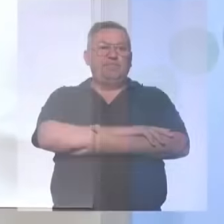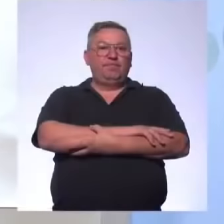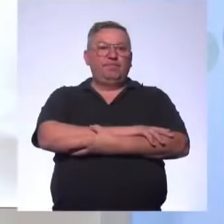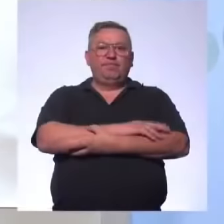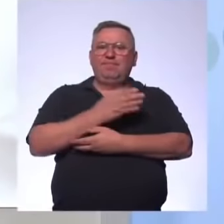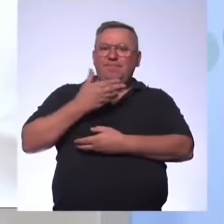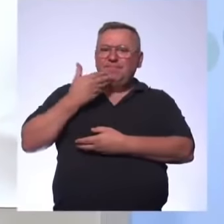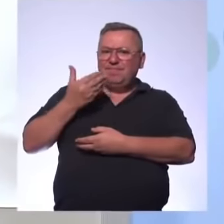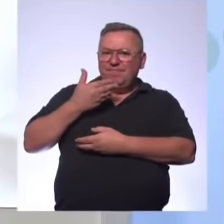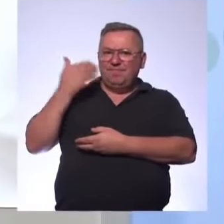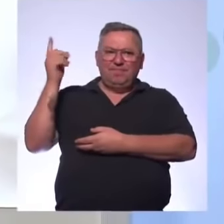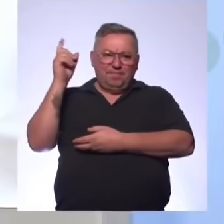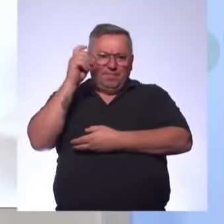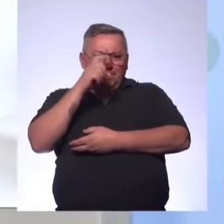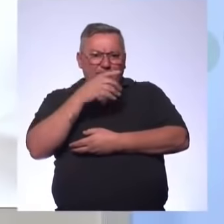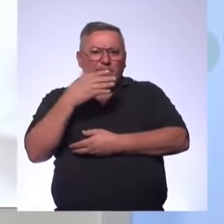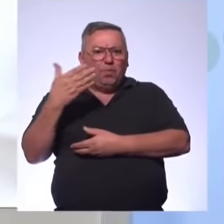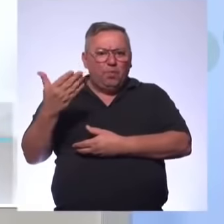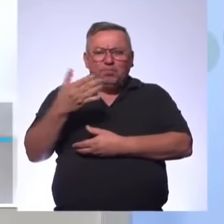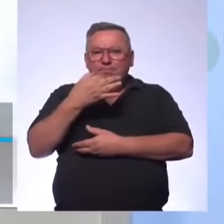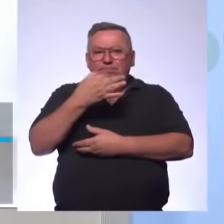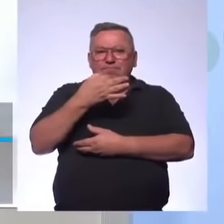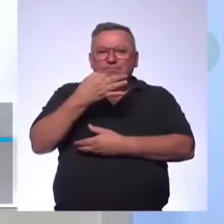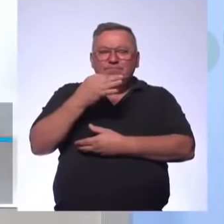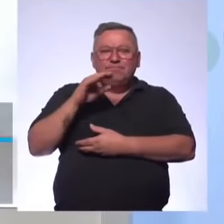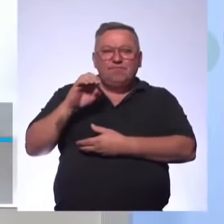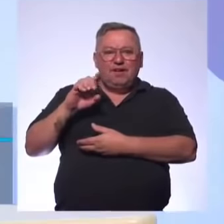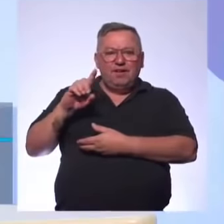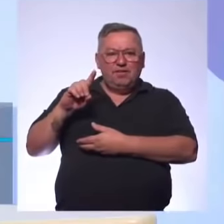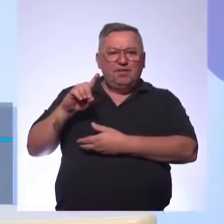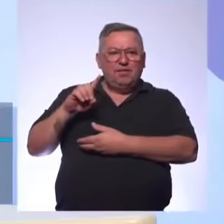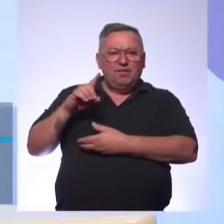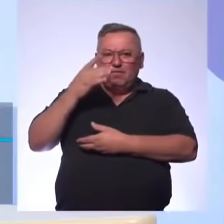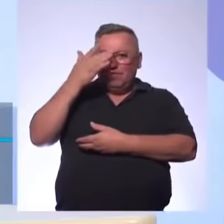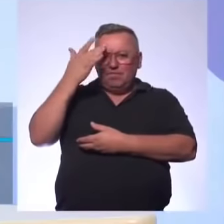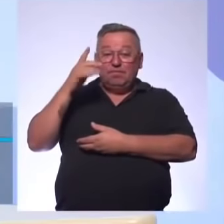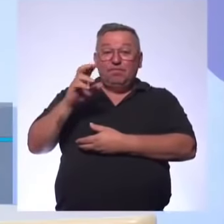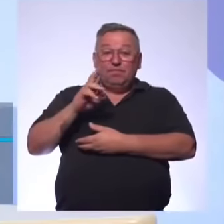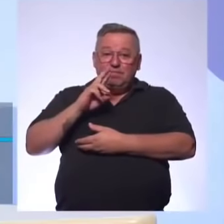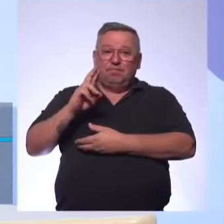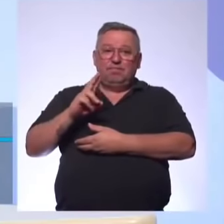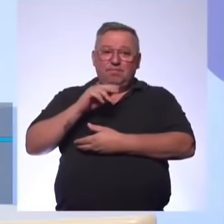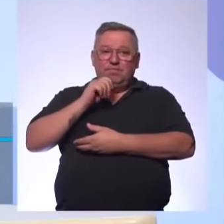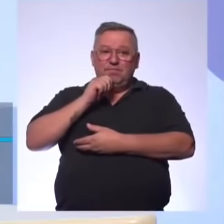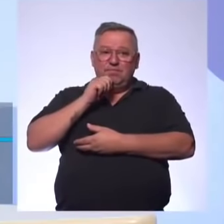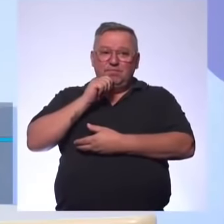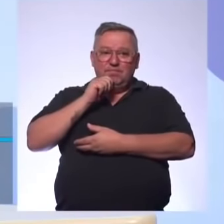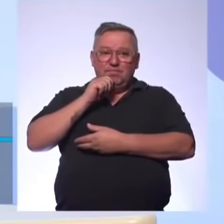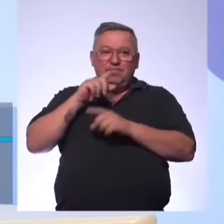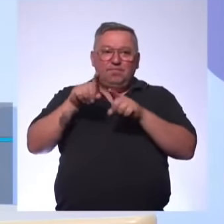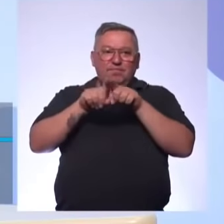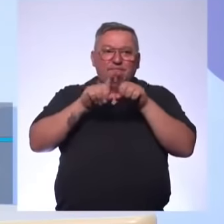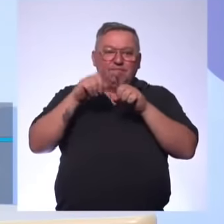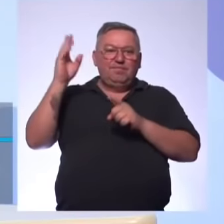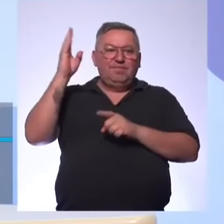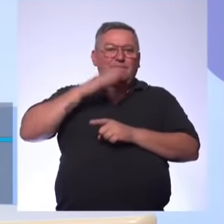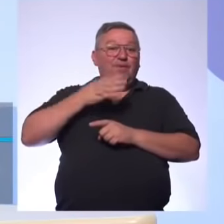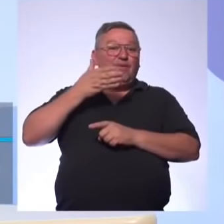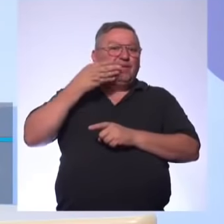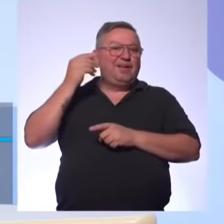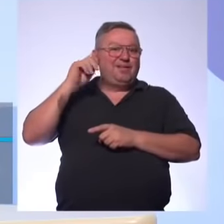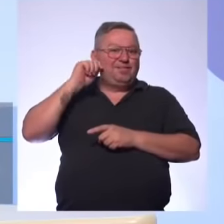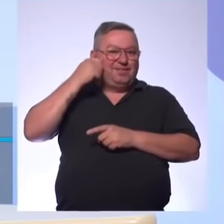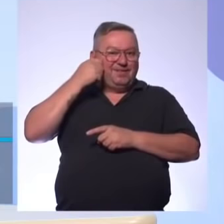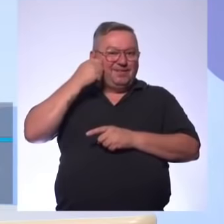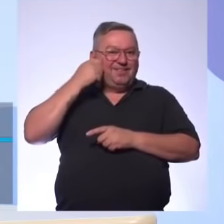não foi fácil foi difícil hein que que você achou Éden o pessoal tá me respondendo Vitória esteve a maldição do gato preto lembrando aí